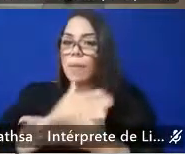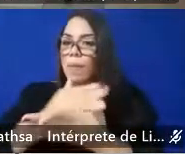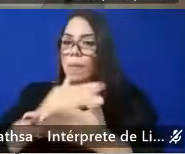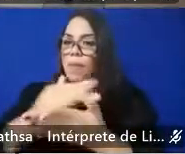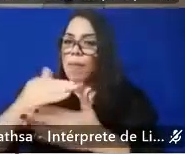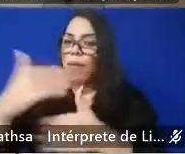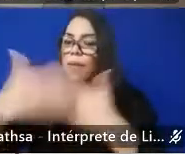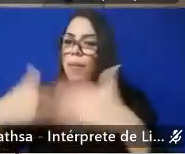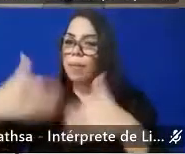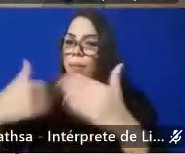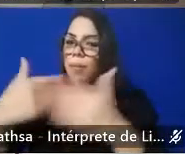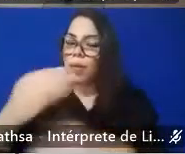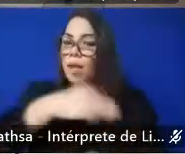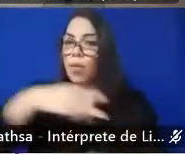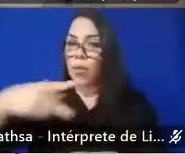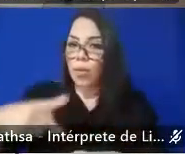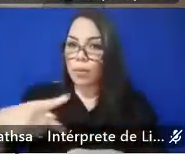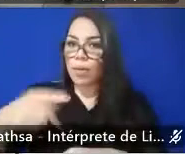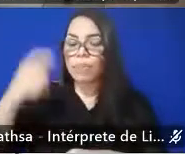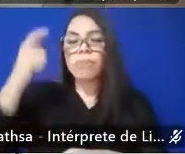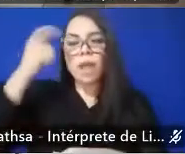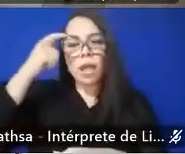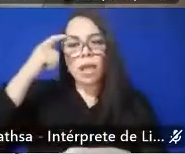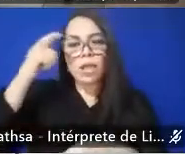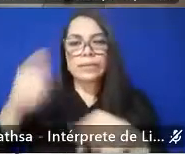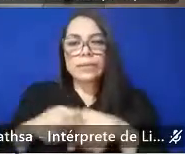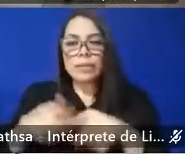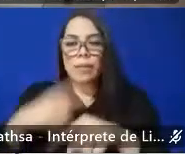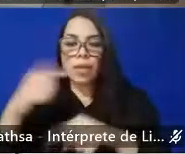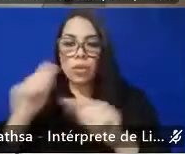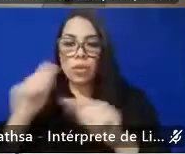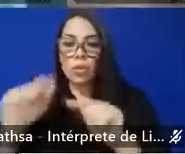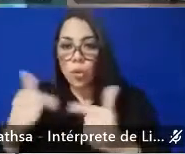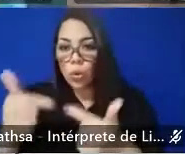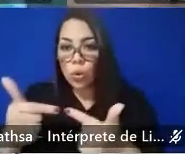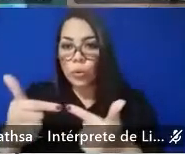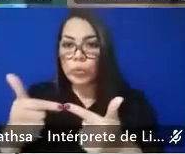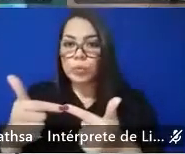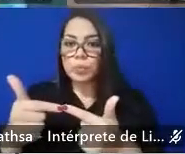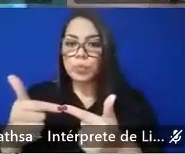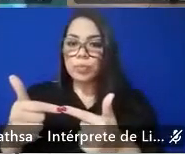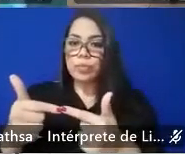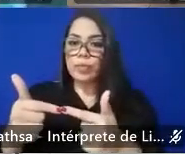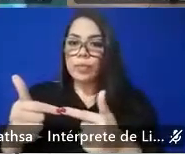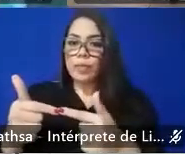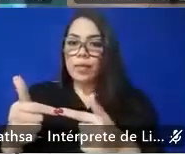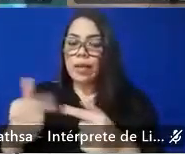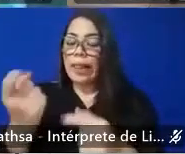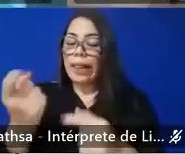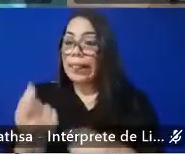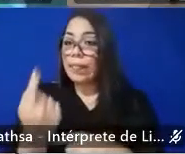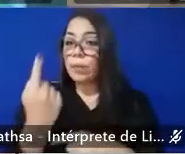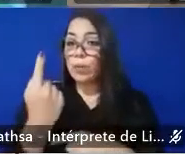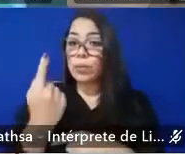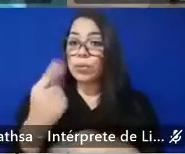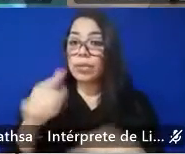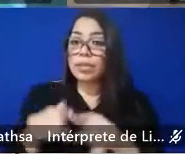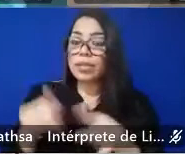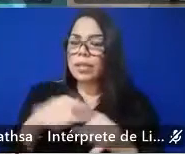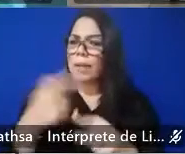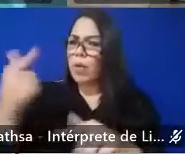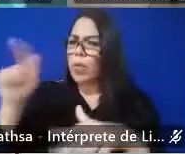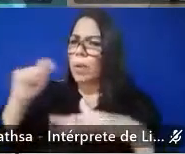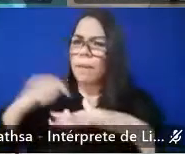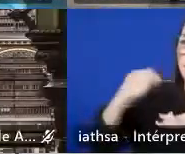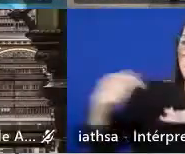da racionalização da nossa atuação da unidade e de Outros tantos valores e projetos